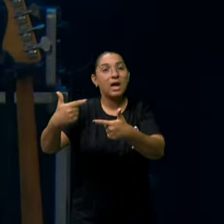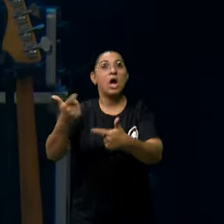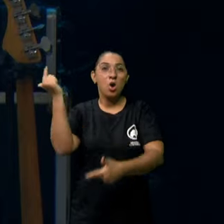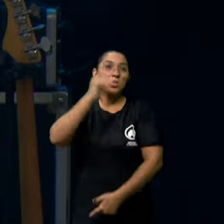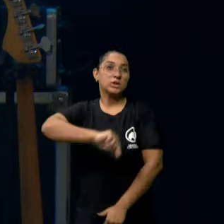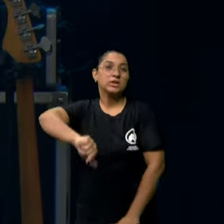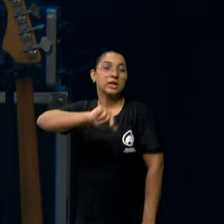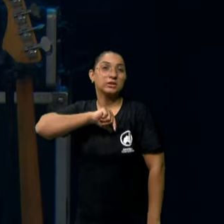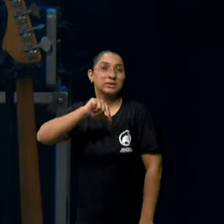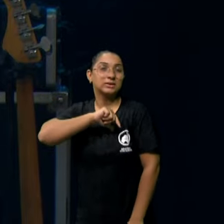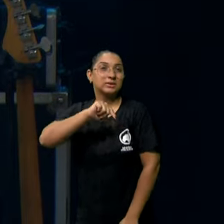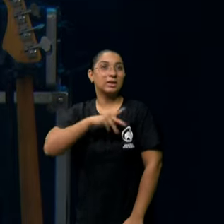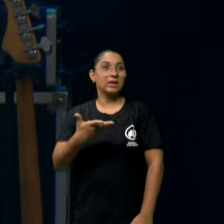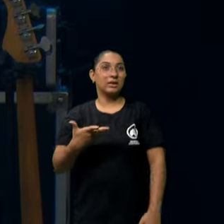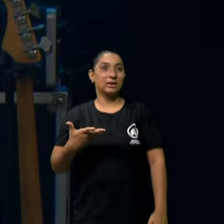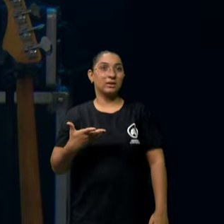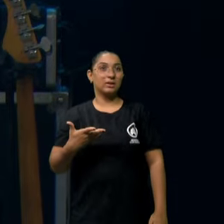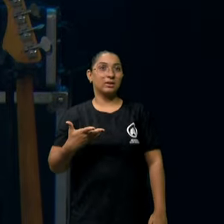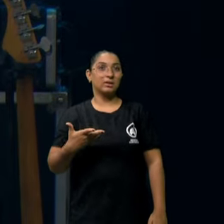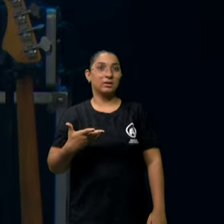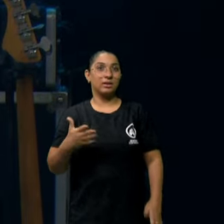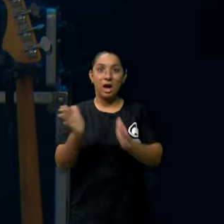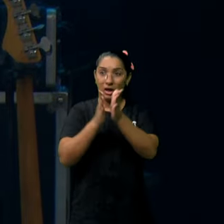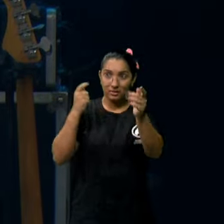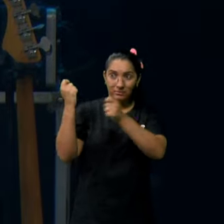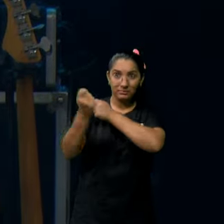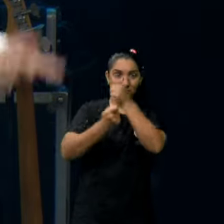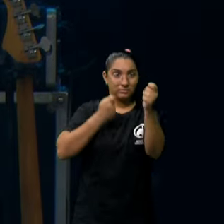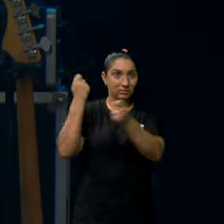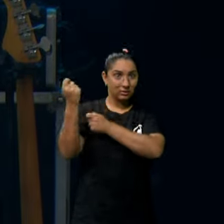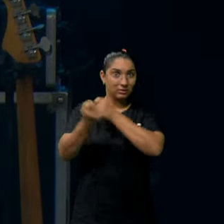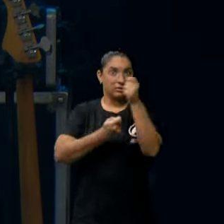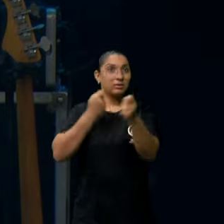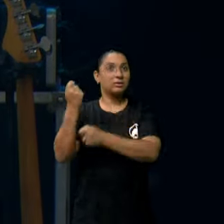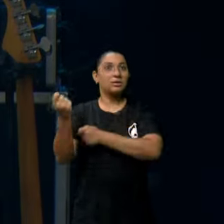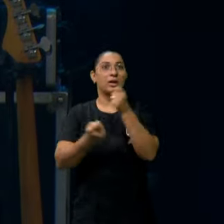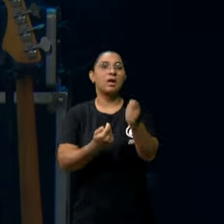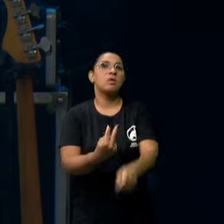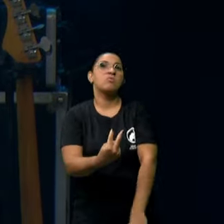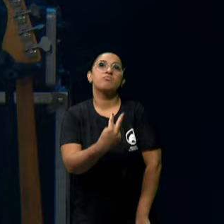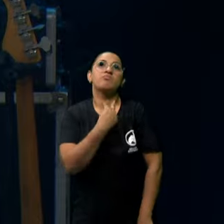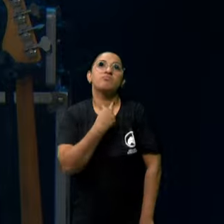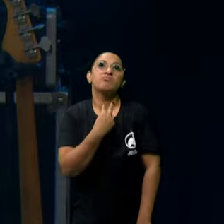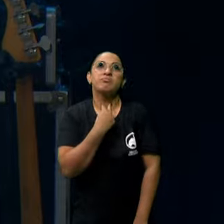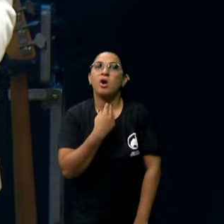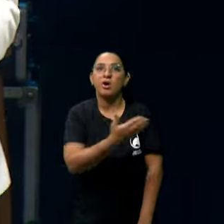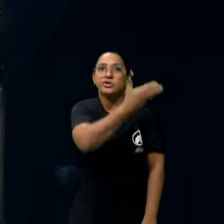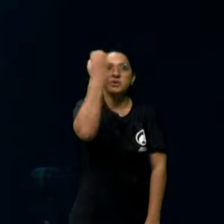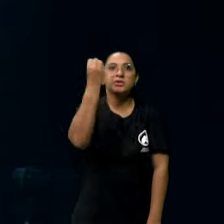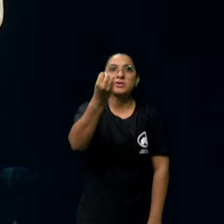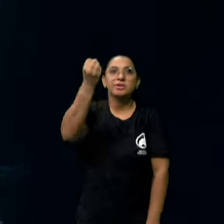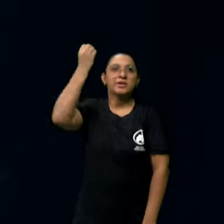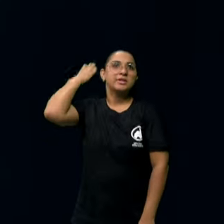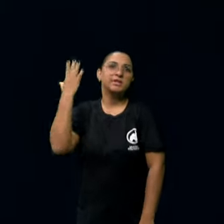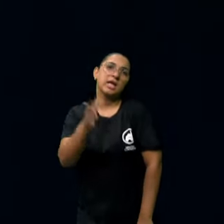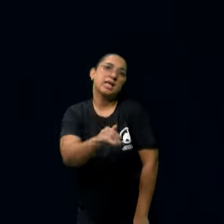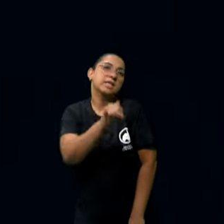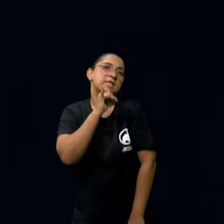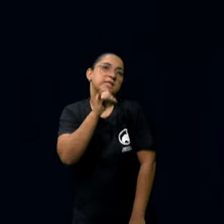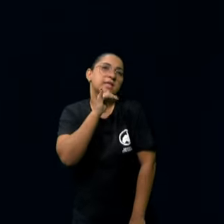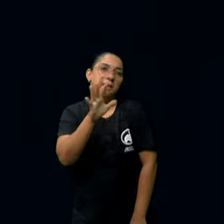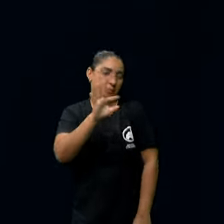pertences água tangível Aleluia não apaga para você não não existe salário quando você